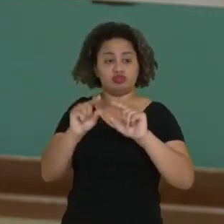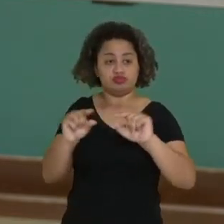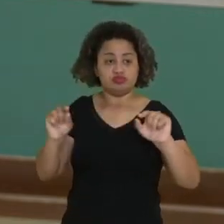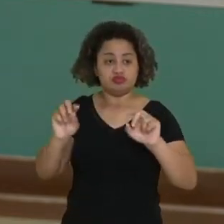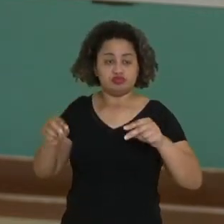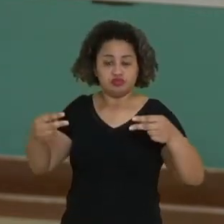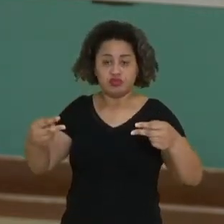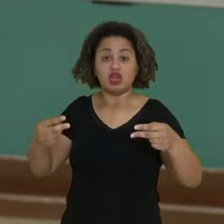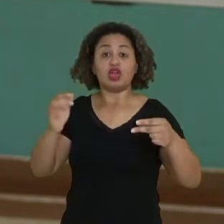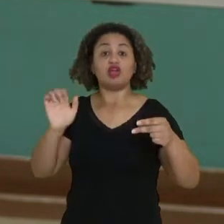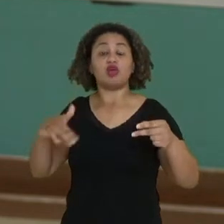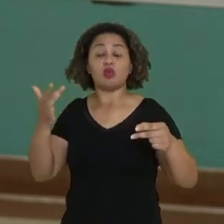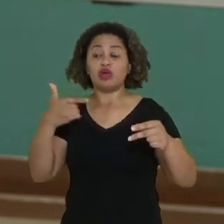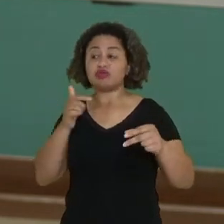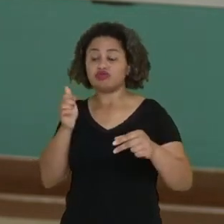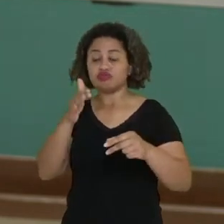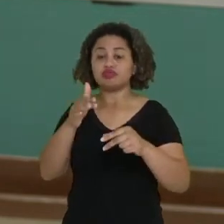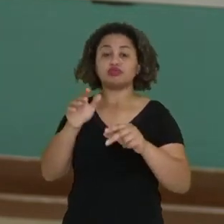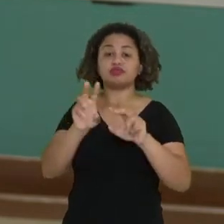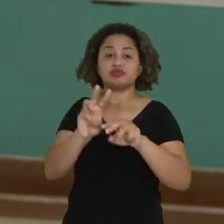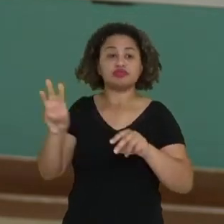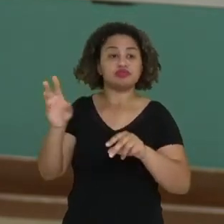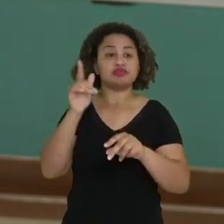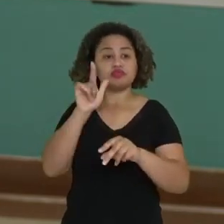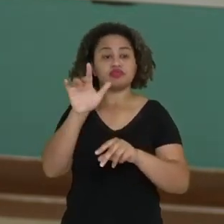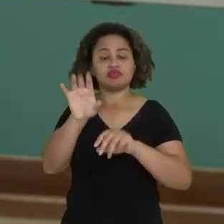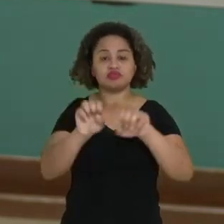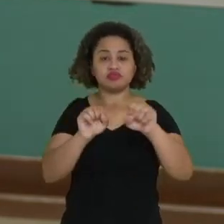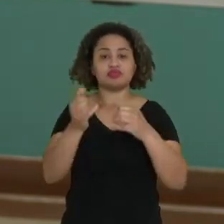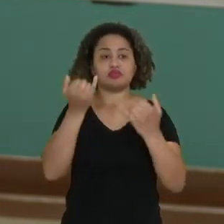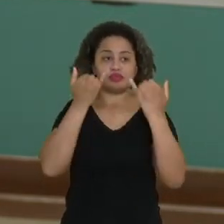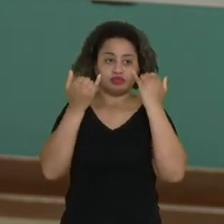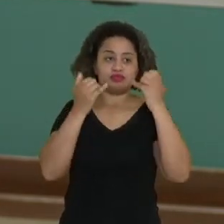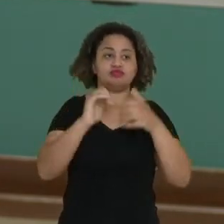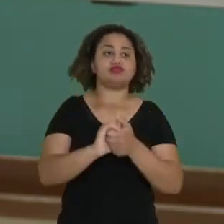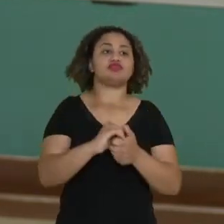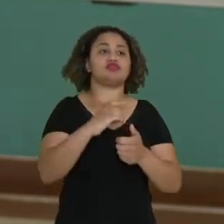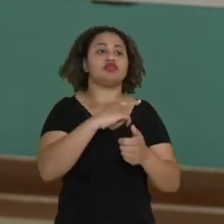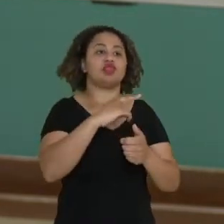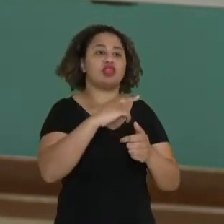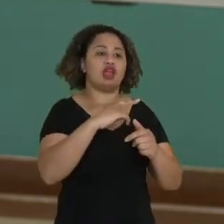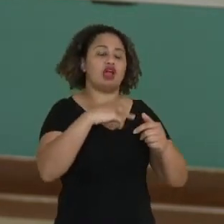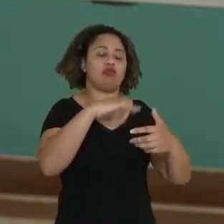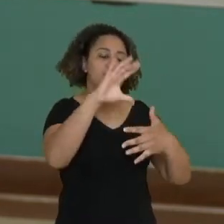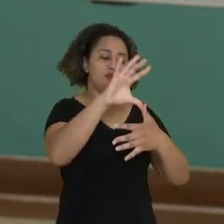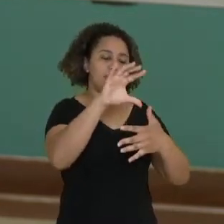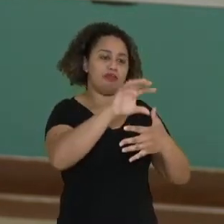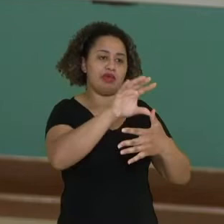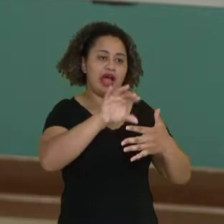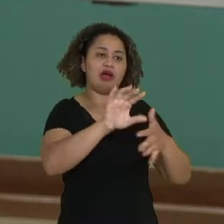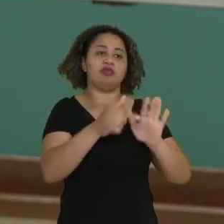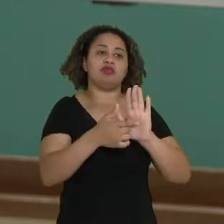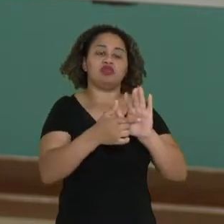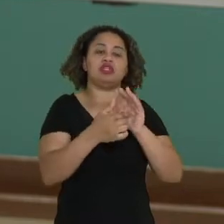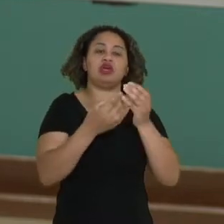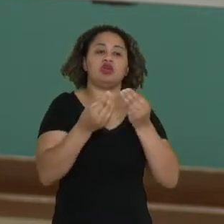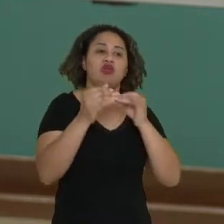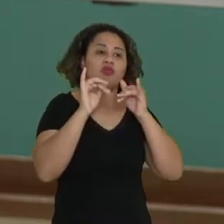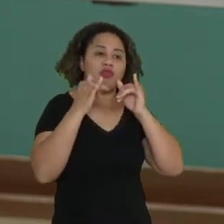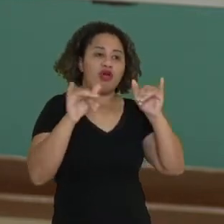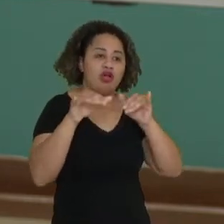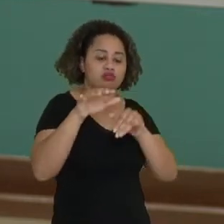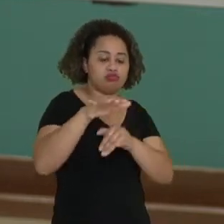acessado. Coletando a energia do sol. Além do mapa, da corrente elétrica, do painel